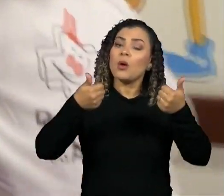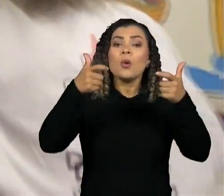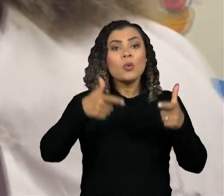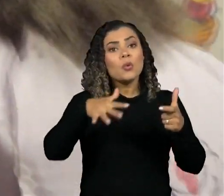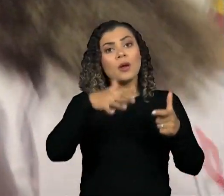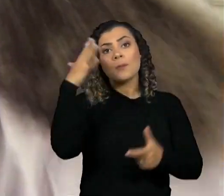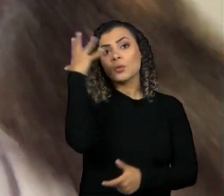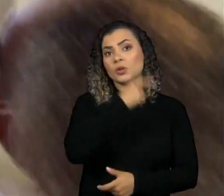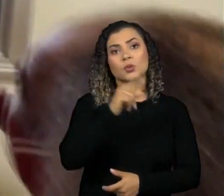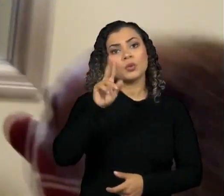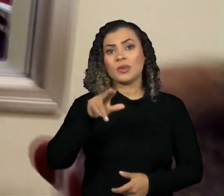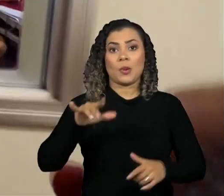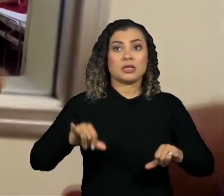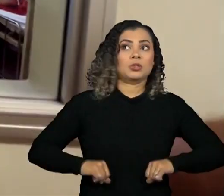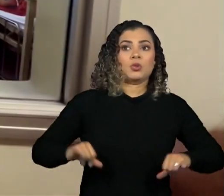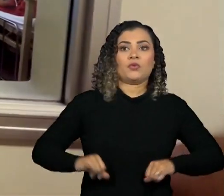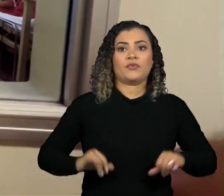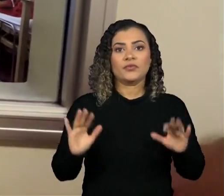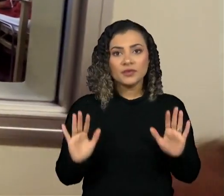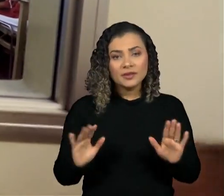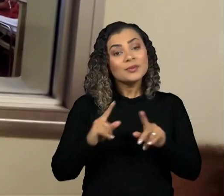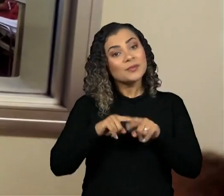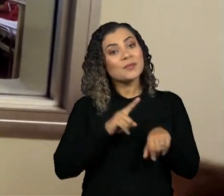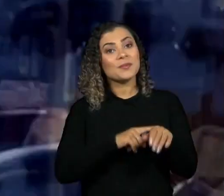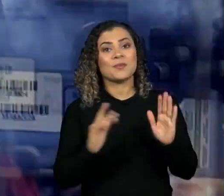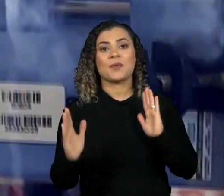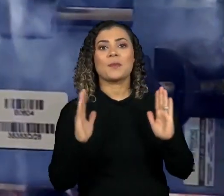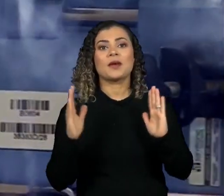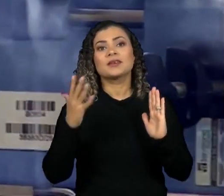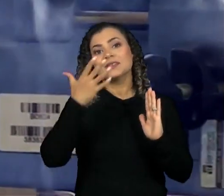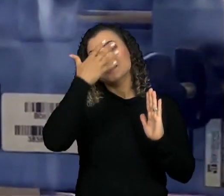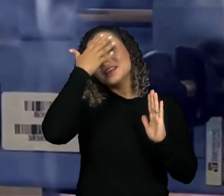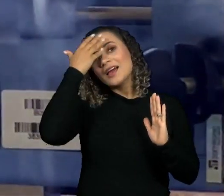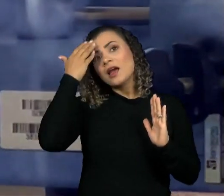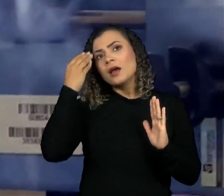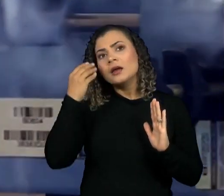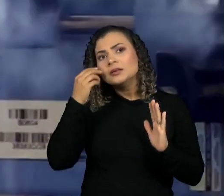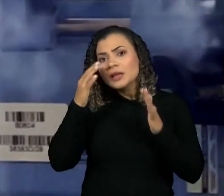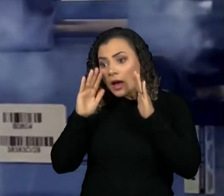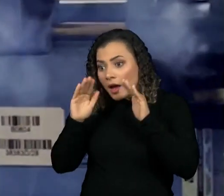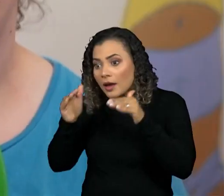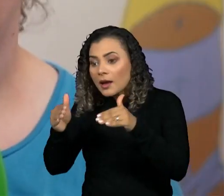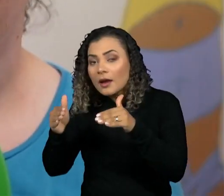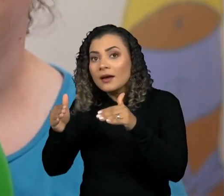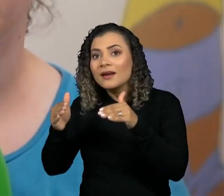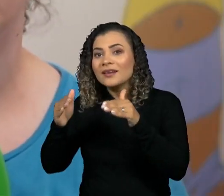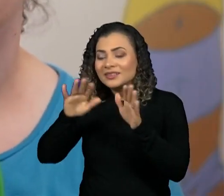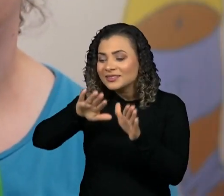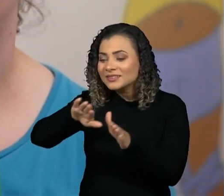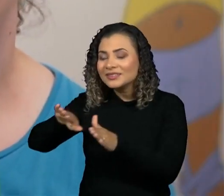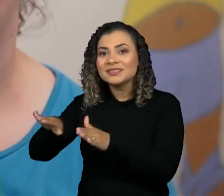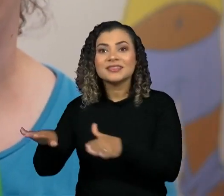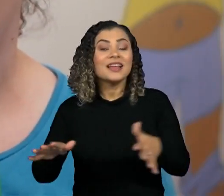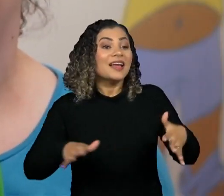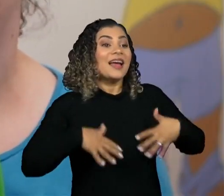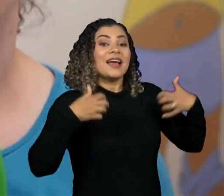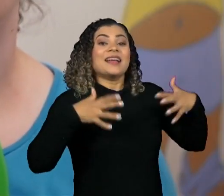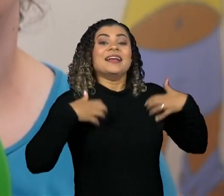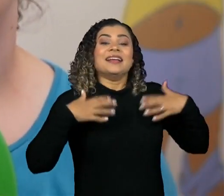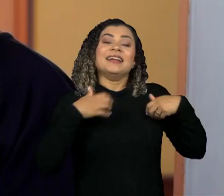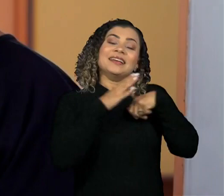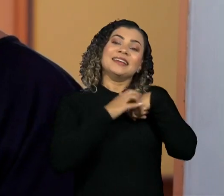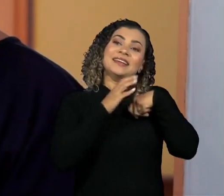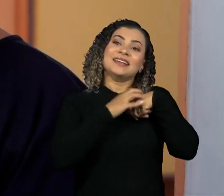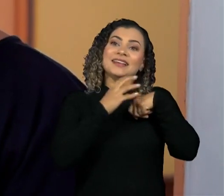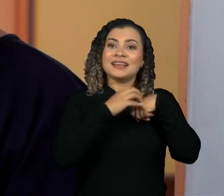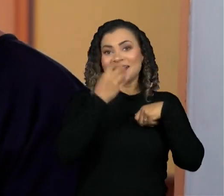bonito, não tão sofrido, né? E é um momento que a gente esquece, consegue se concentrar em outra coisa, consegue receber uma dose de alegria, de conforto